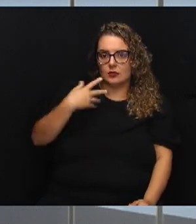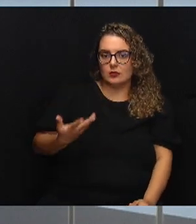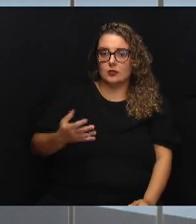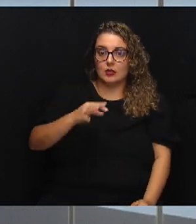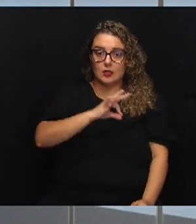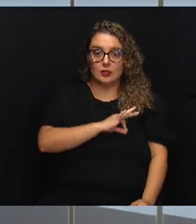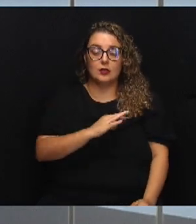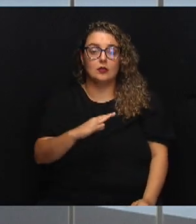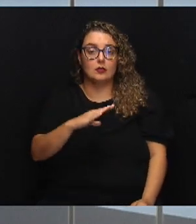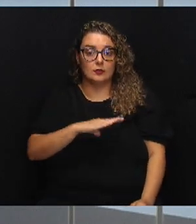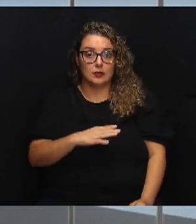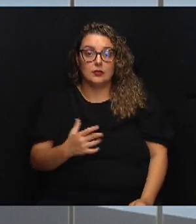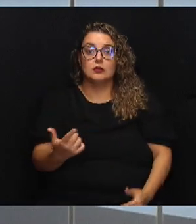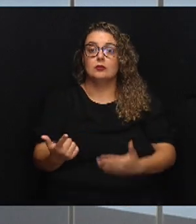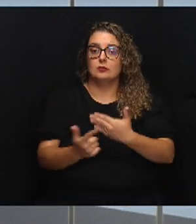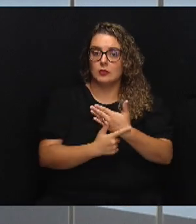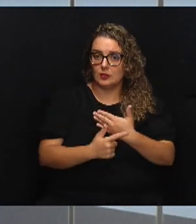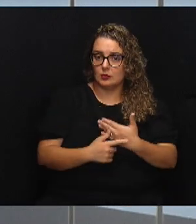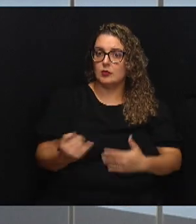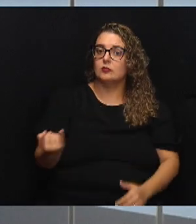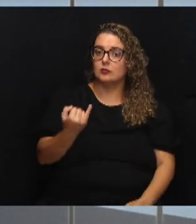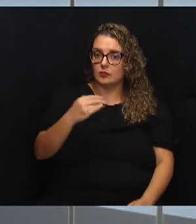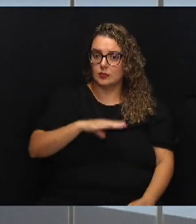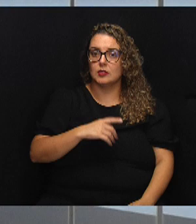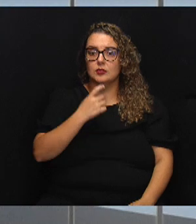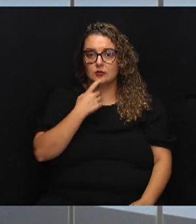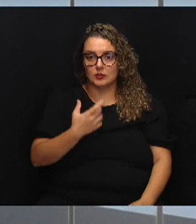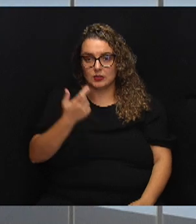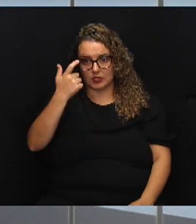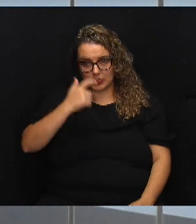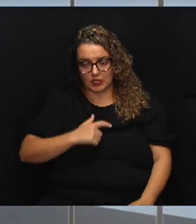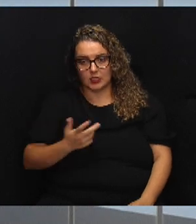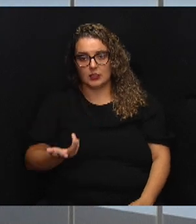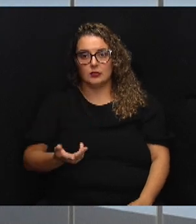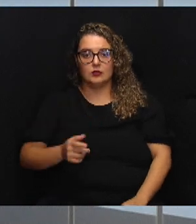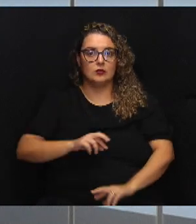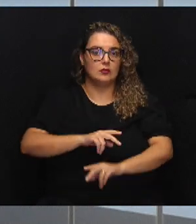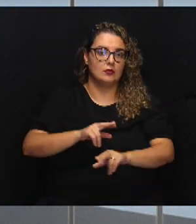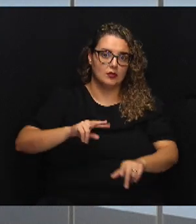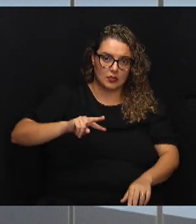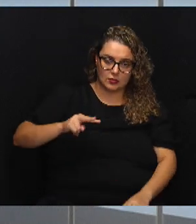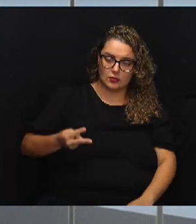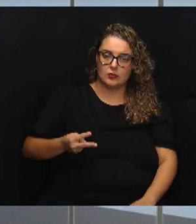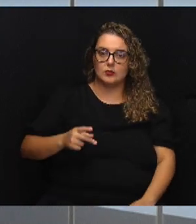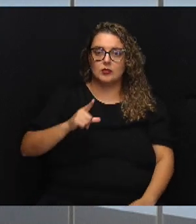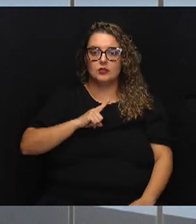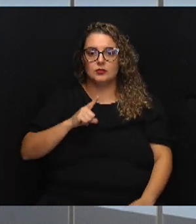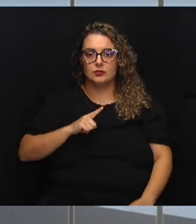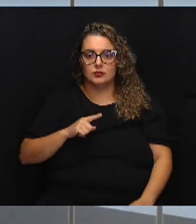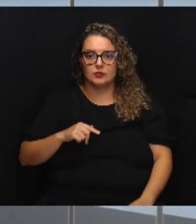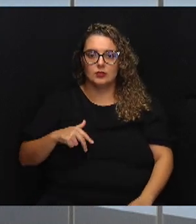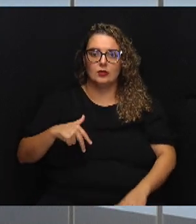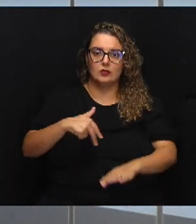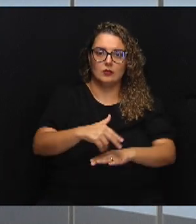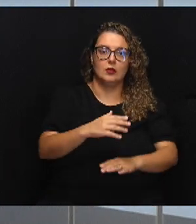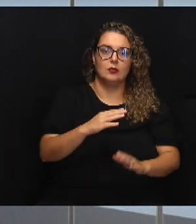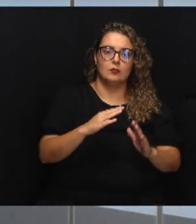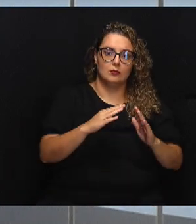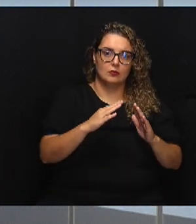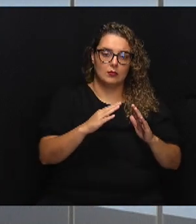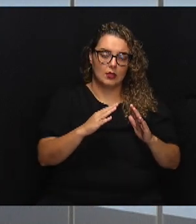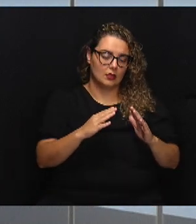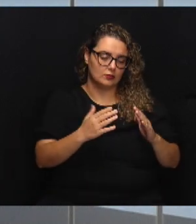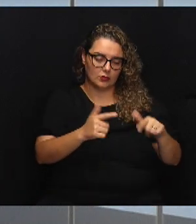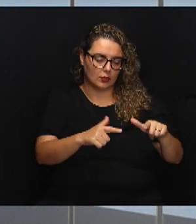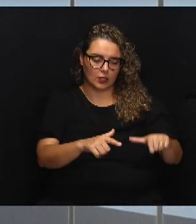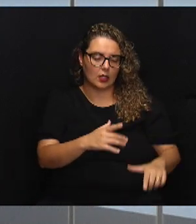Municipal ela tem um papel fundamental hoje na cidade. Eu mesma, várias oportunidades que eu tive em ocorrências pela polícia, eu acionei a